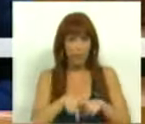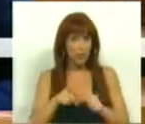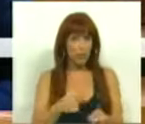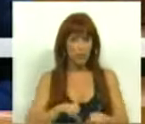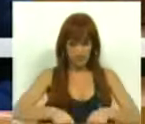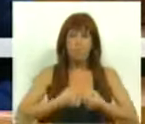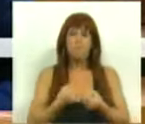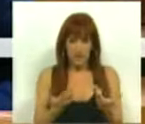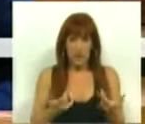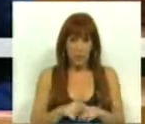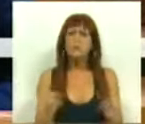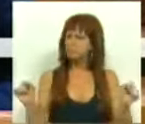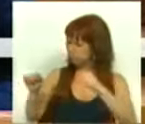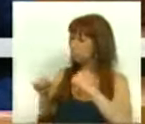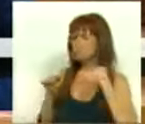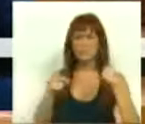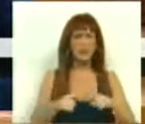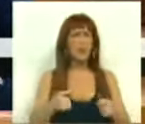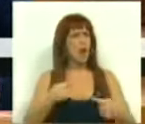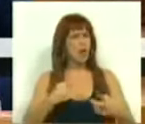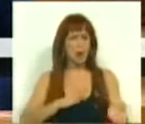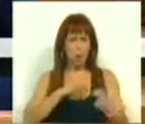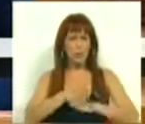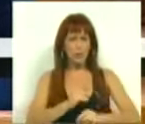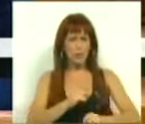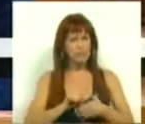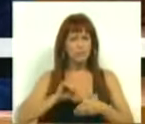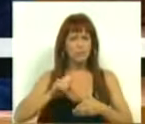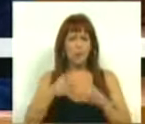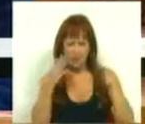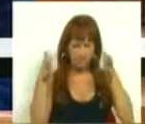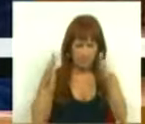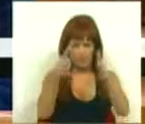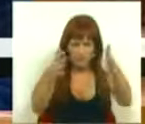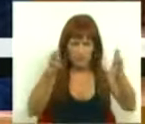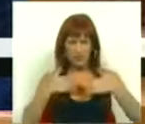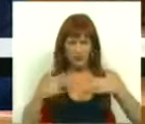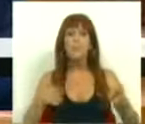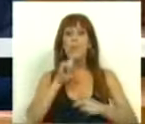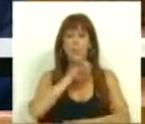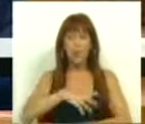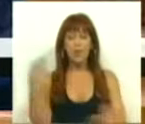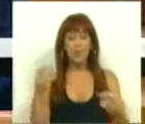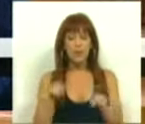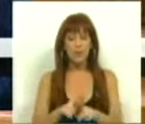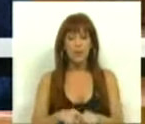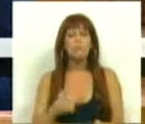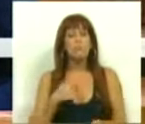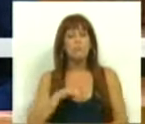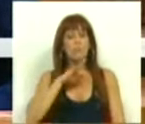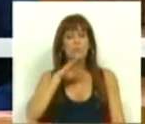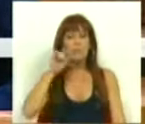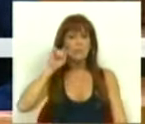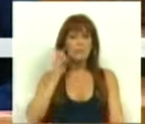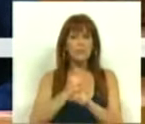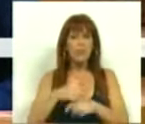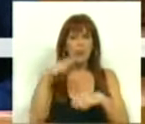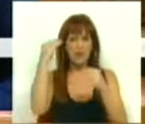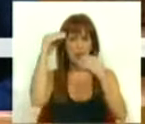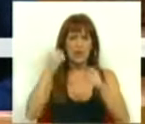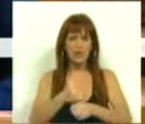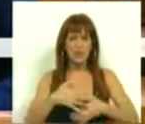e partidariamente partilhada que nos deve continuar a iluminar o caminho. Podemos, para além de persistirmos no ensino profissional de